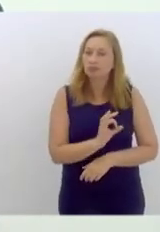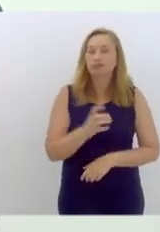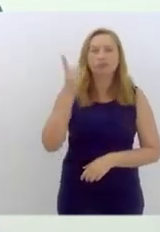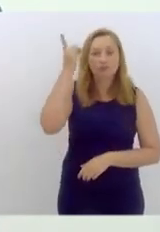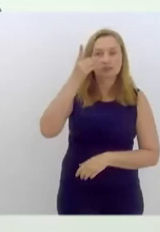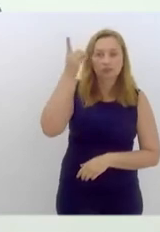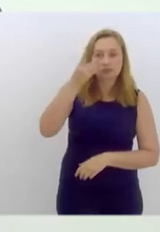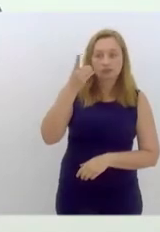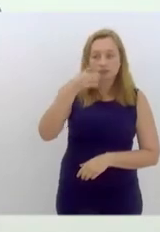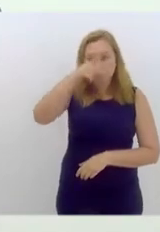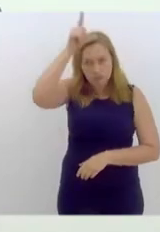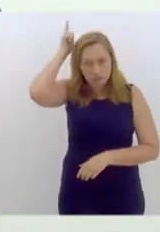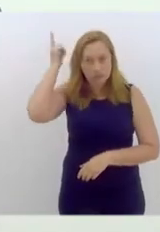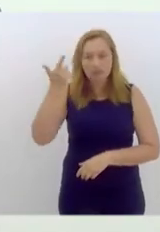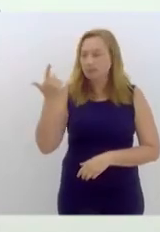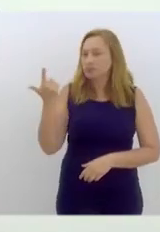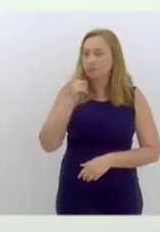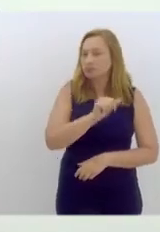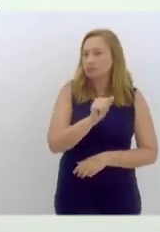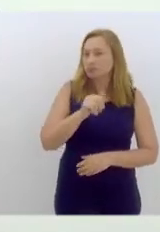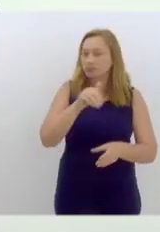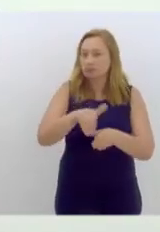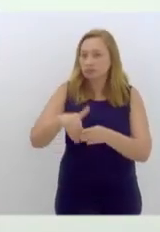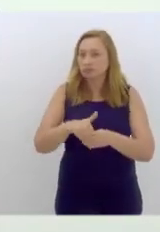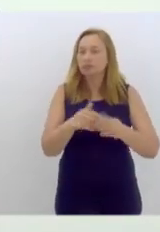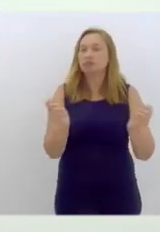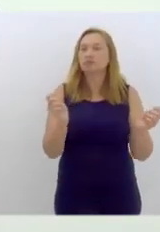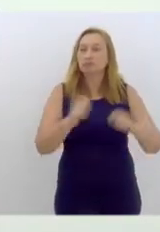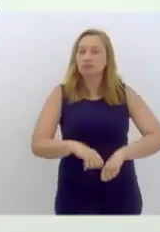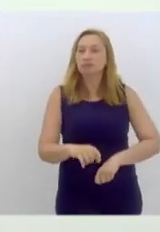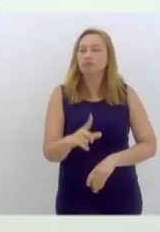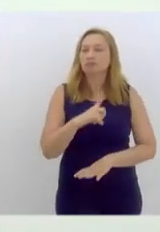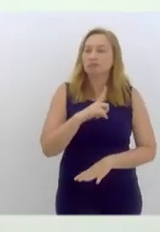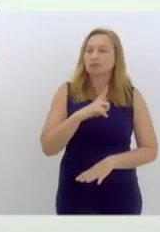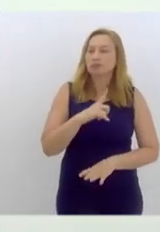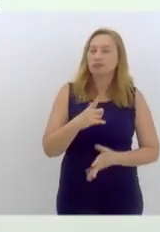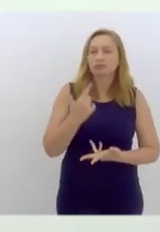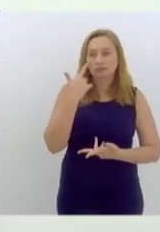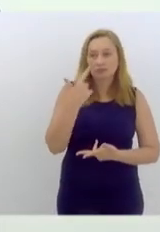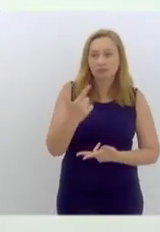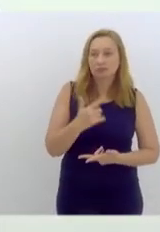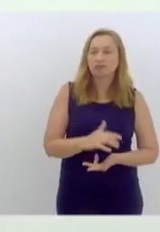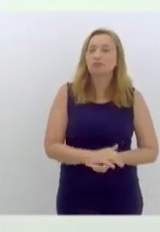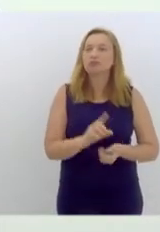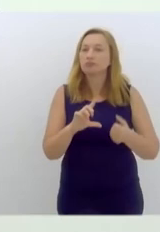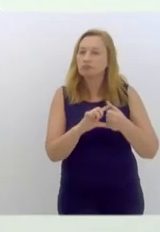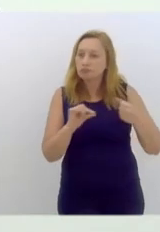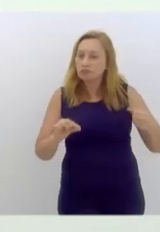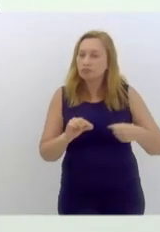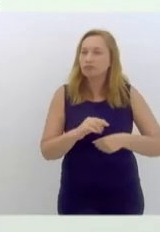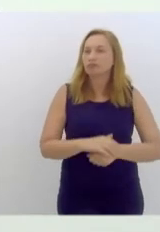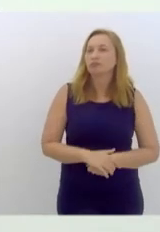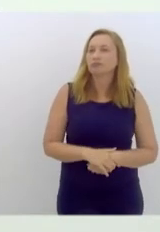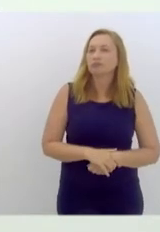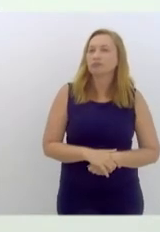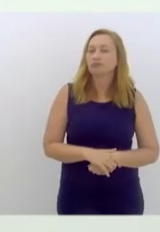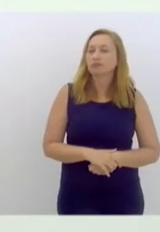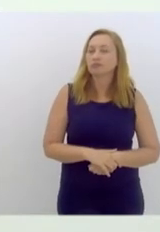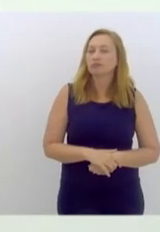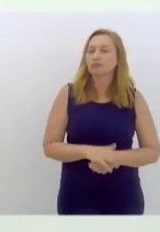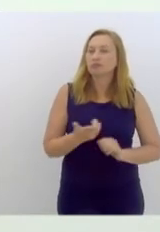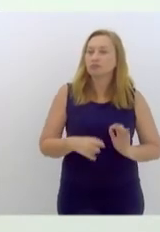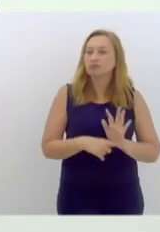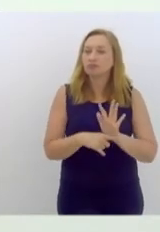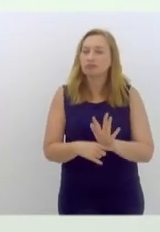votação na próxima terça-feira, a gente tem ainda a possibilidade de definir um artigo que nos